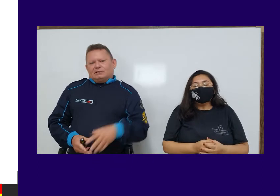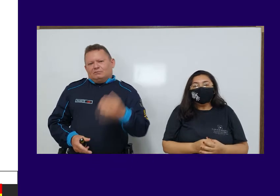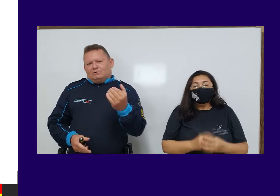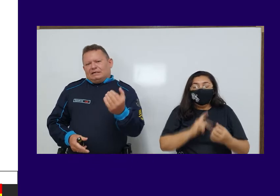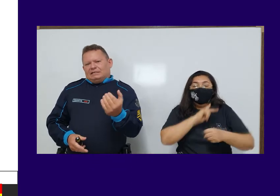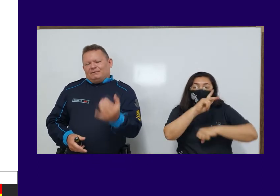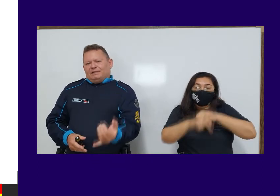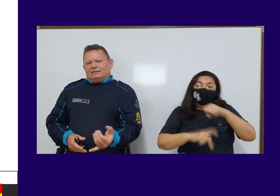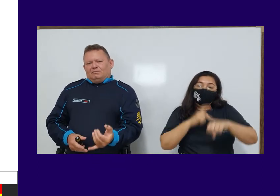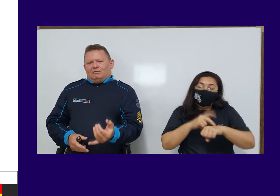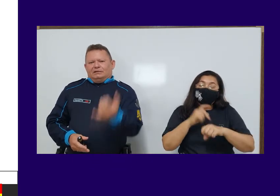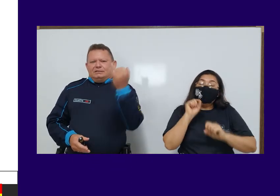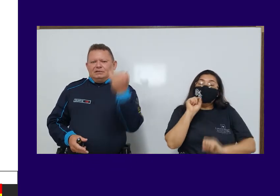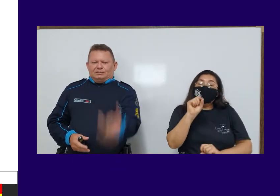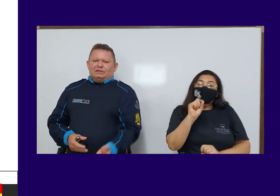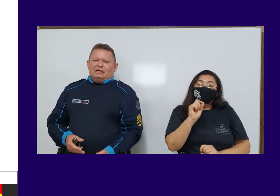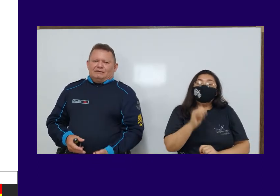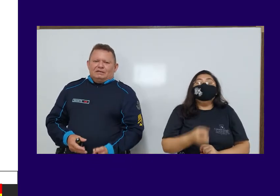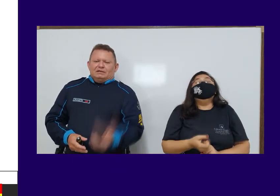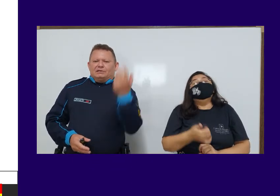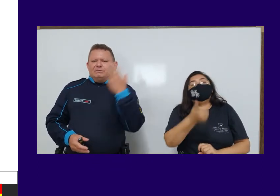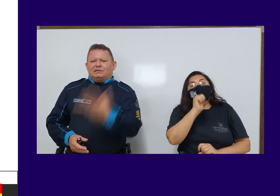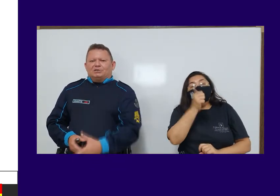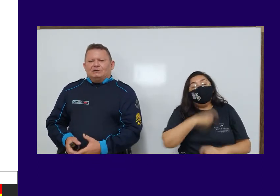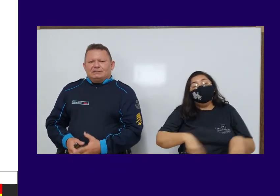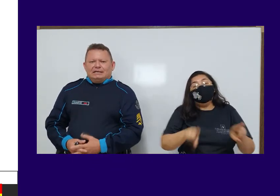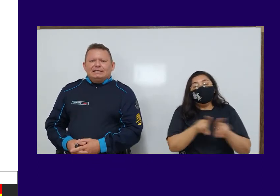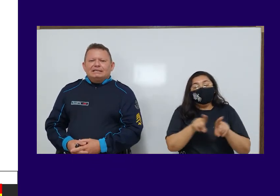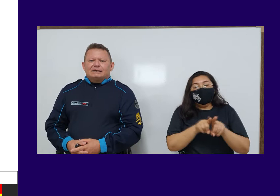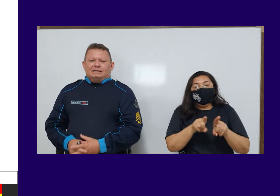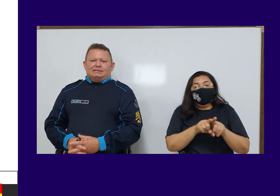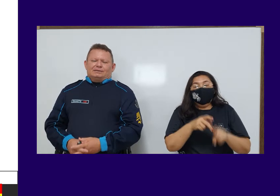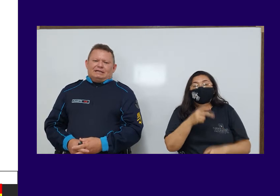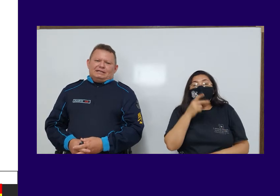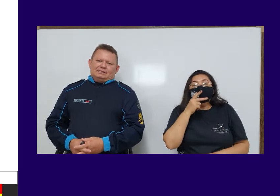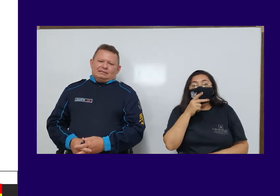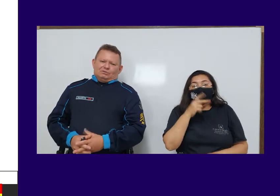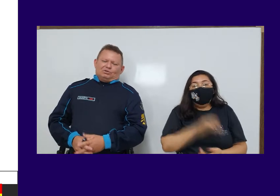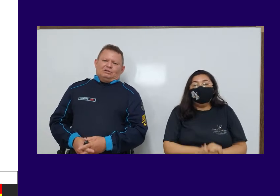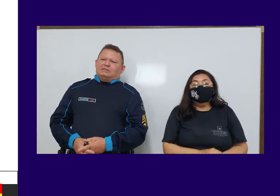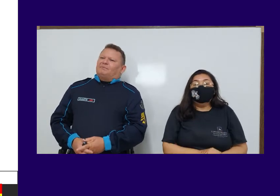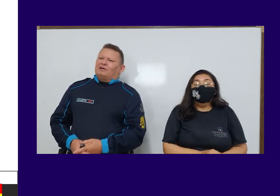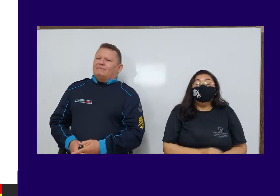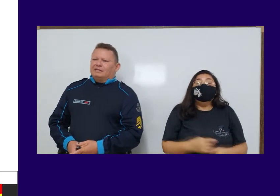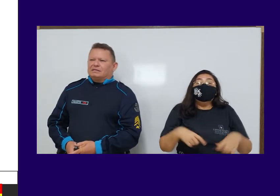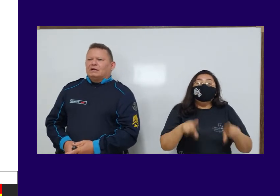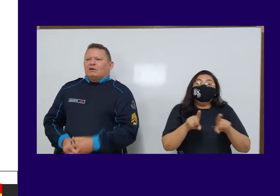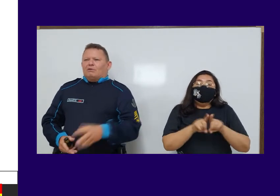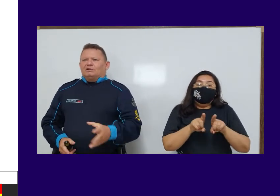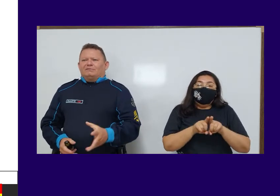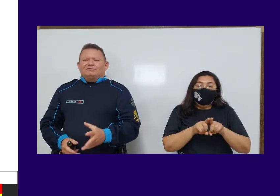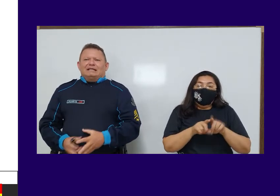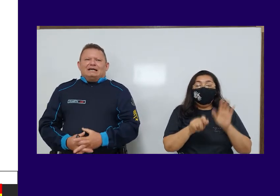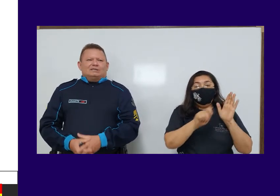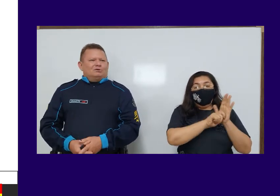que são as bebidas alcoólicas e o cigarro, e temos as drogas ilícitas, que são aquelas que são todas proibidas.